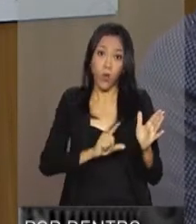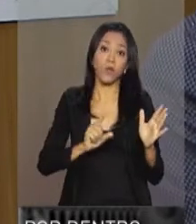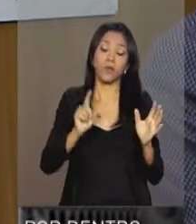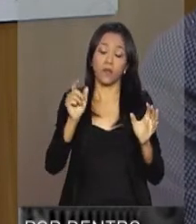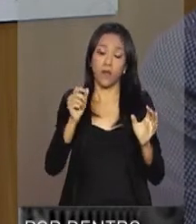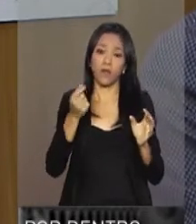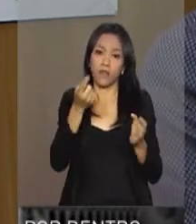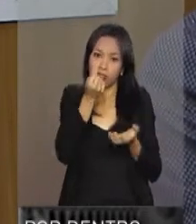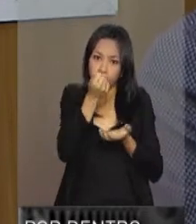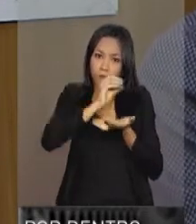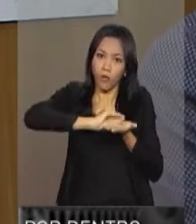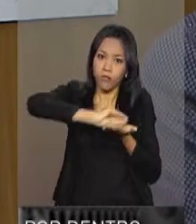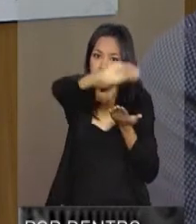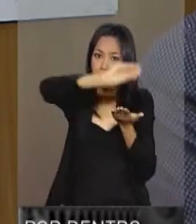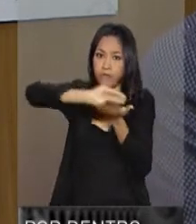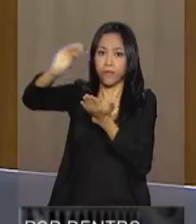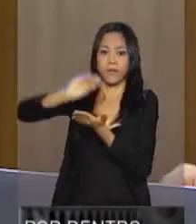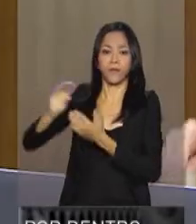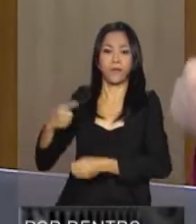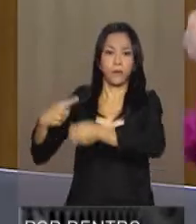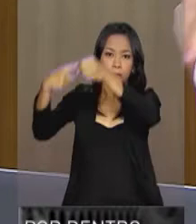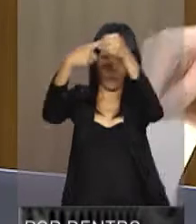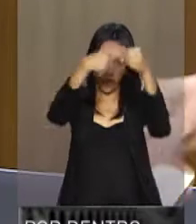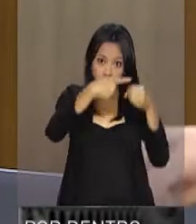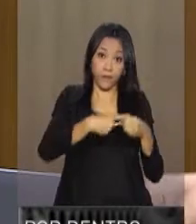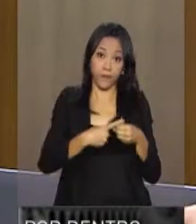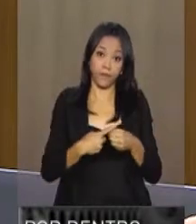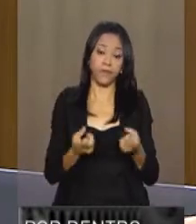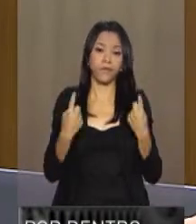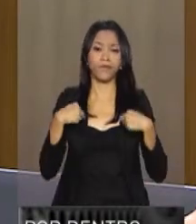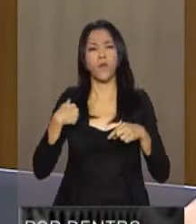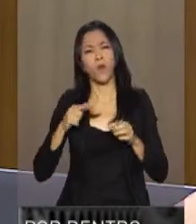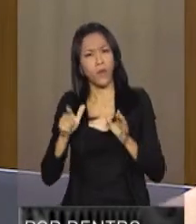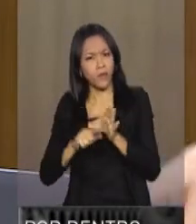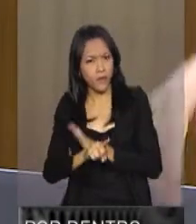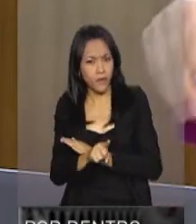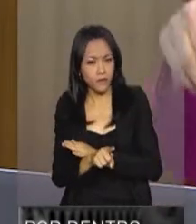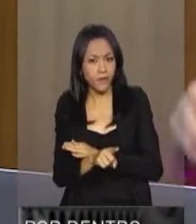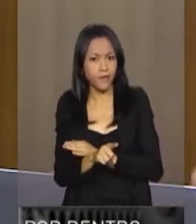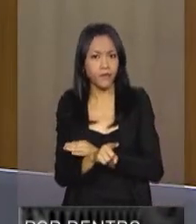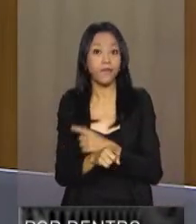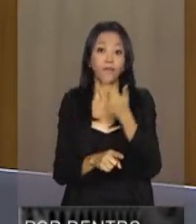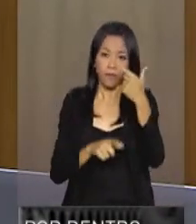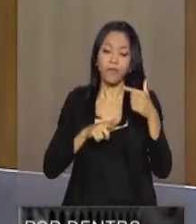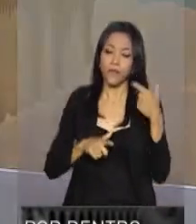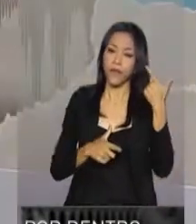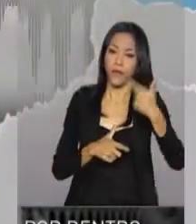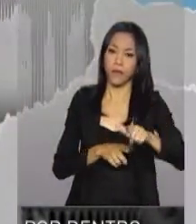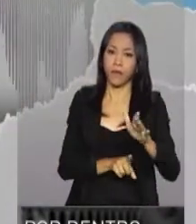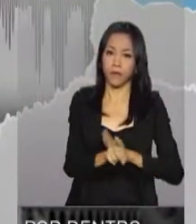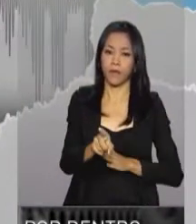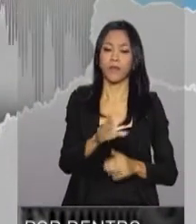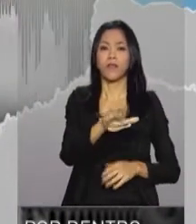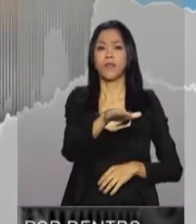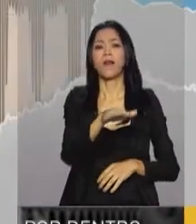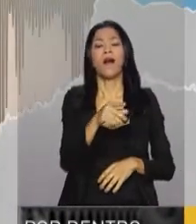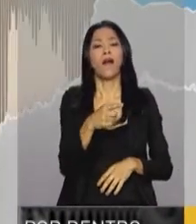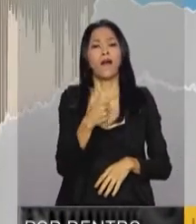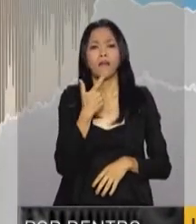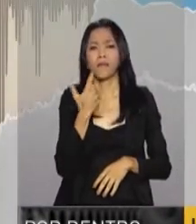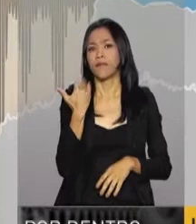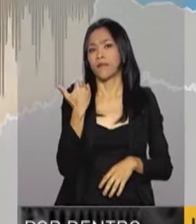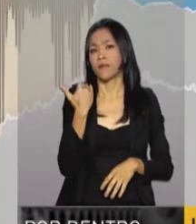investimentos importantes henrique mais alguma pergunta para o ministro ficar mais uma pergunta é ministro recentemente